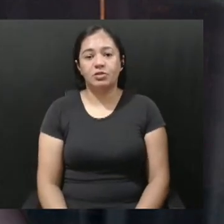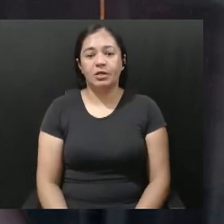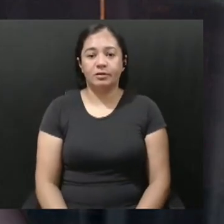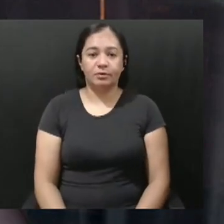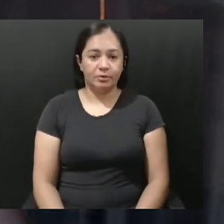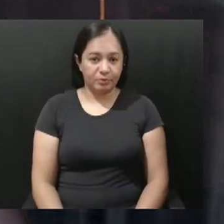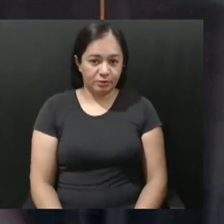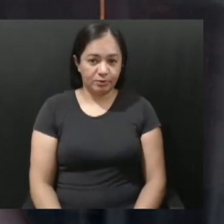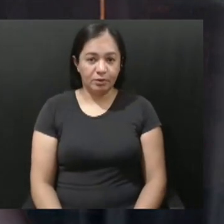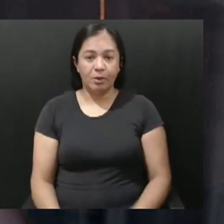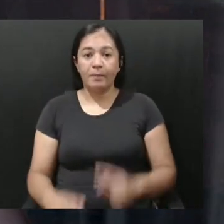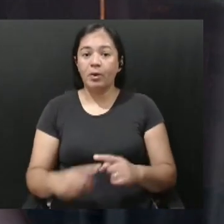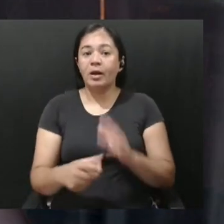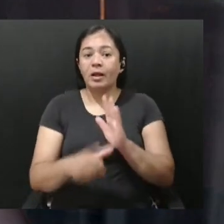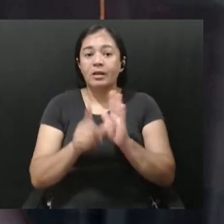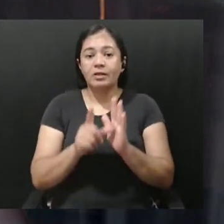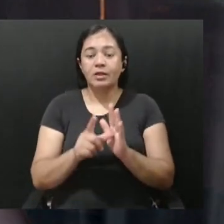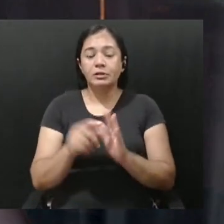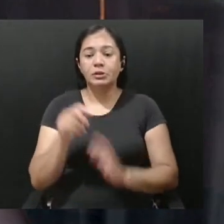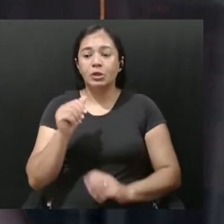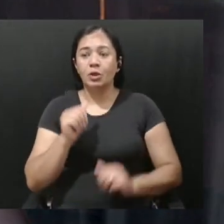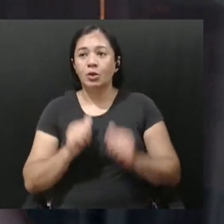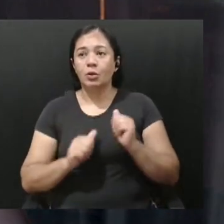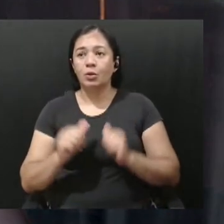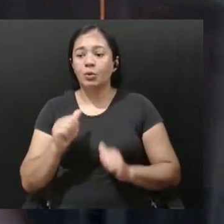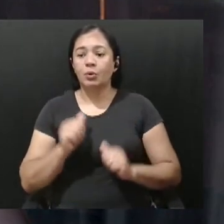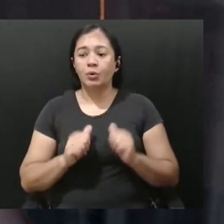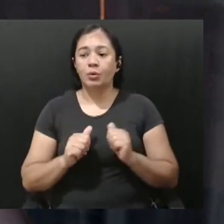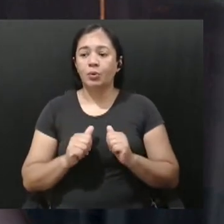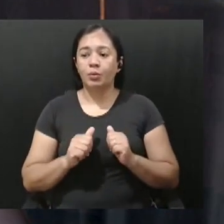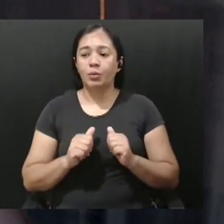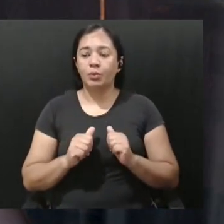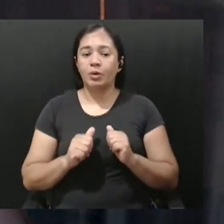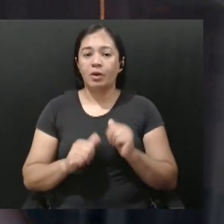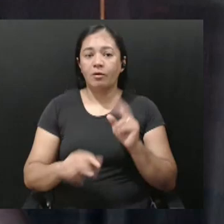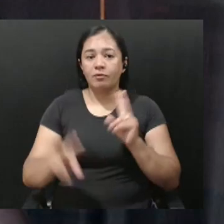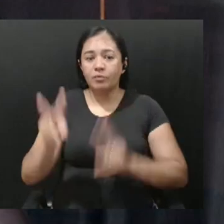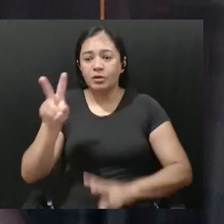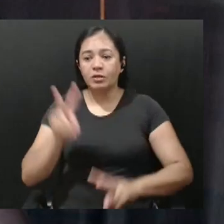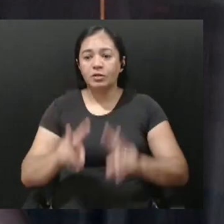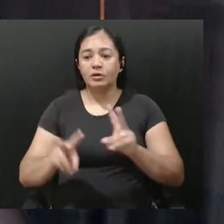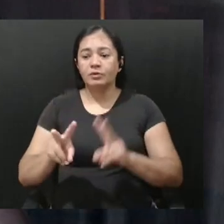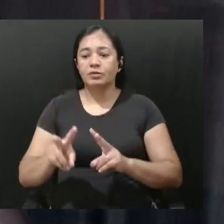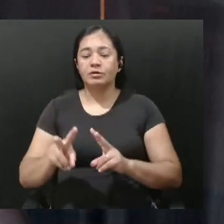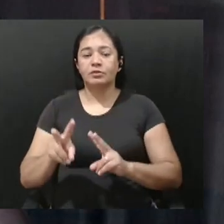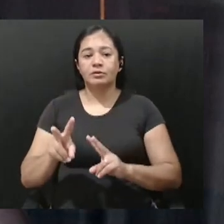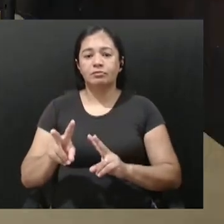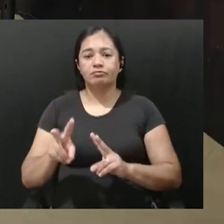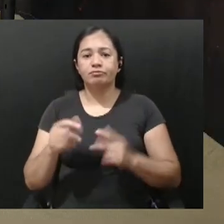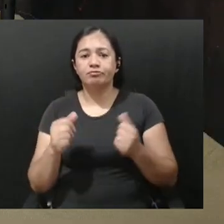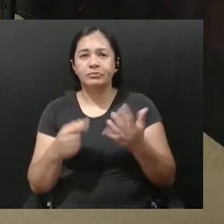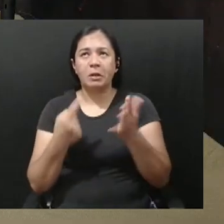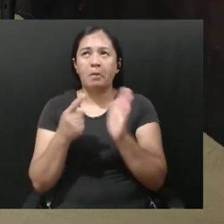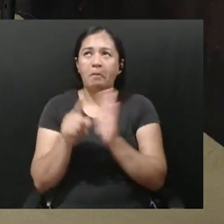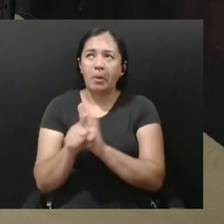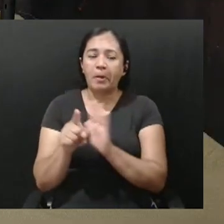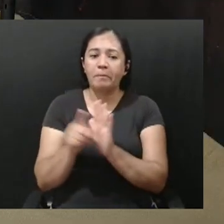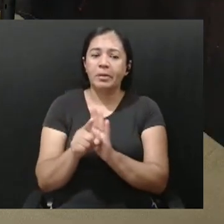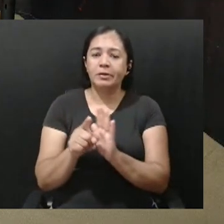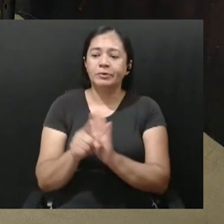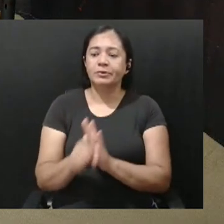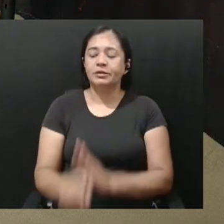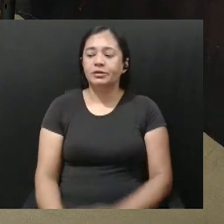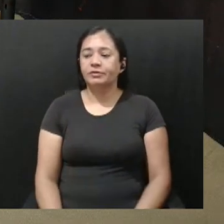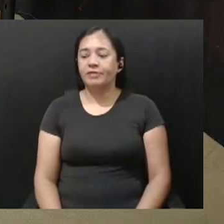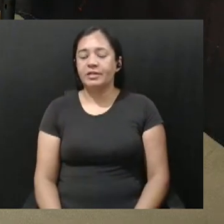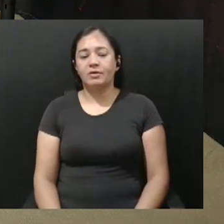de ansiedade, de ficar visualizando essas questões, essas perguntas, assim, meio Uhum. polêmicas, né, e